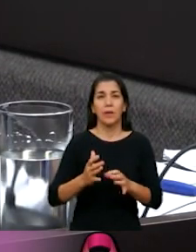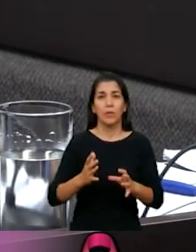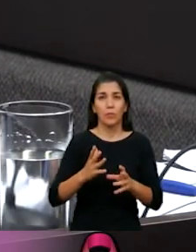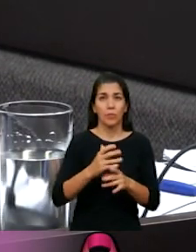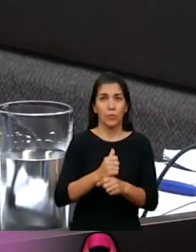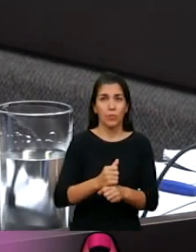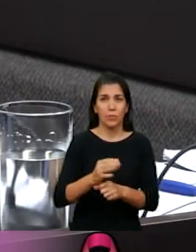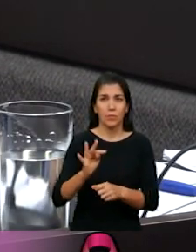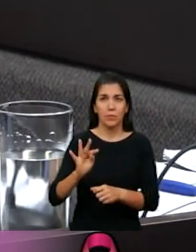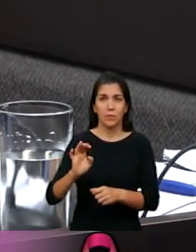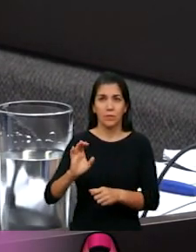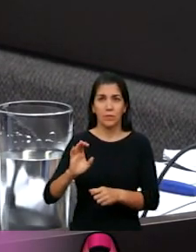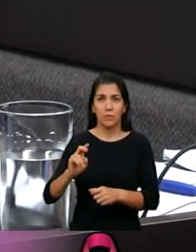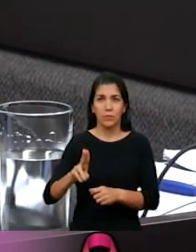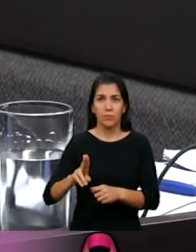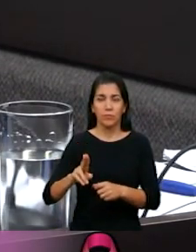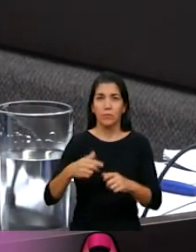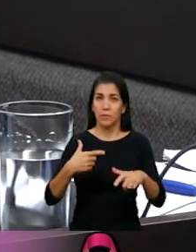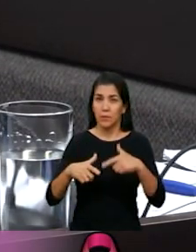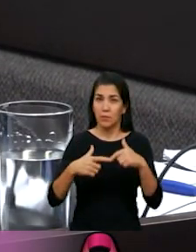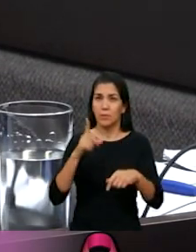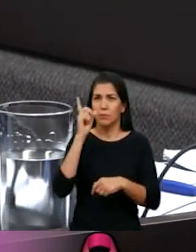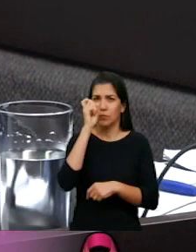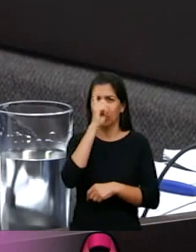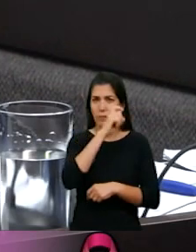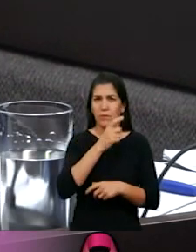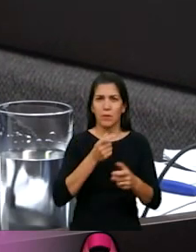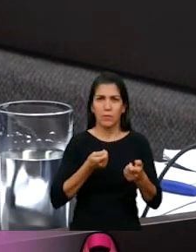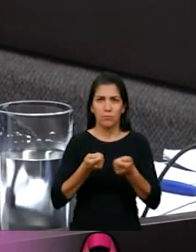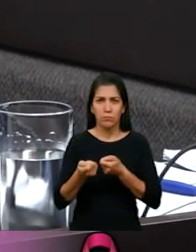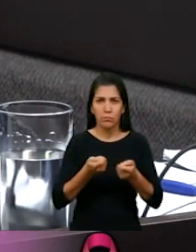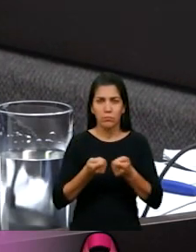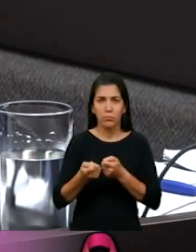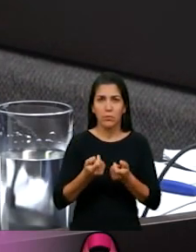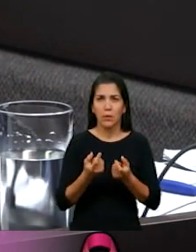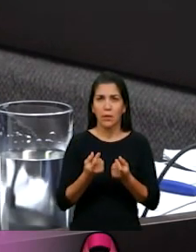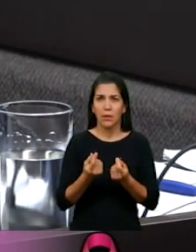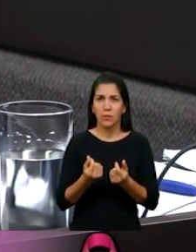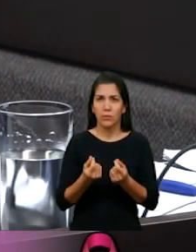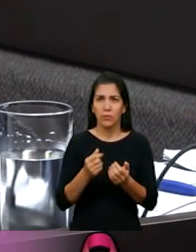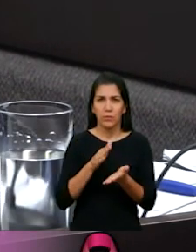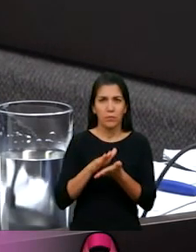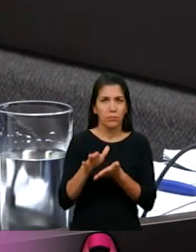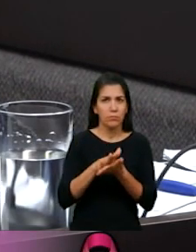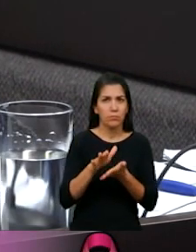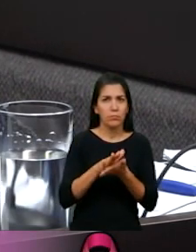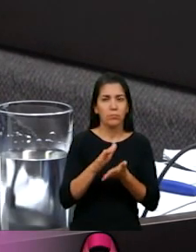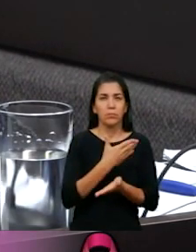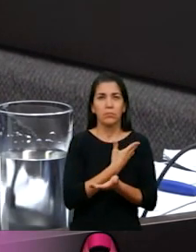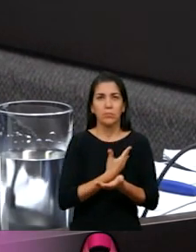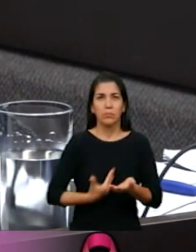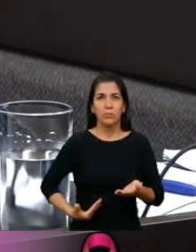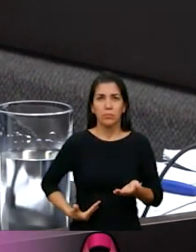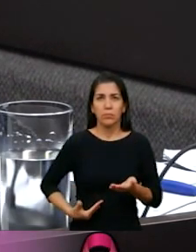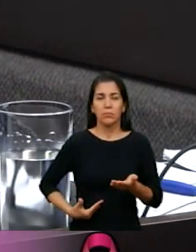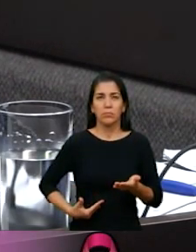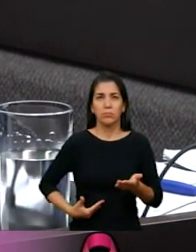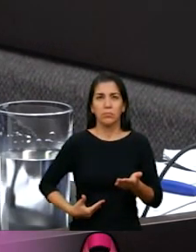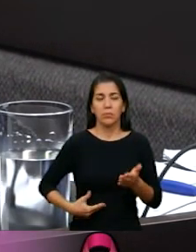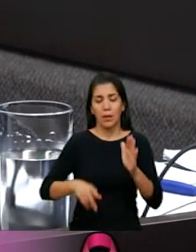exerce uma atividade difícil de controlar os gastos públicos sob o aspecto da